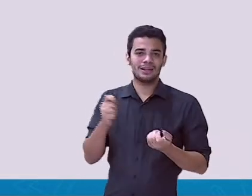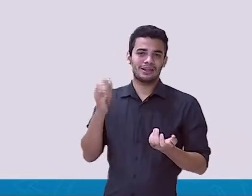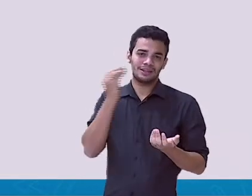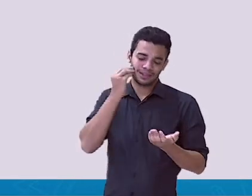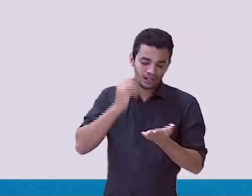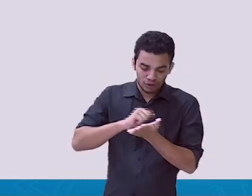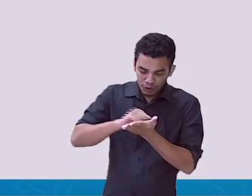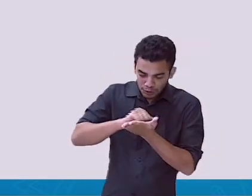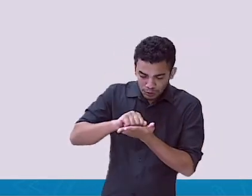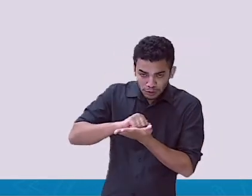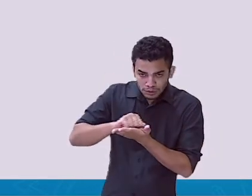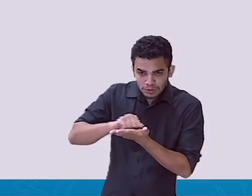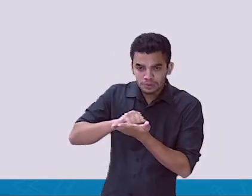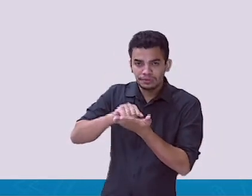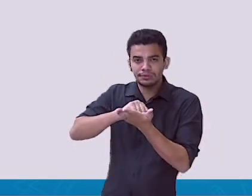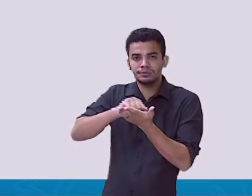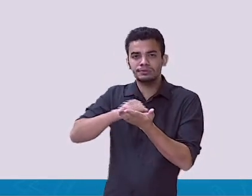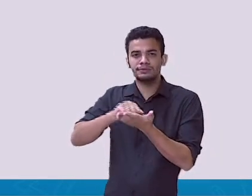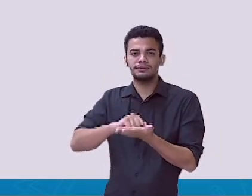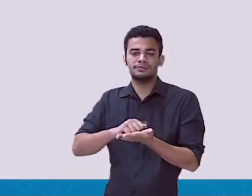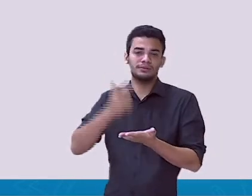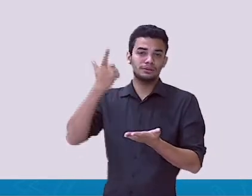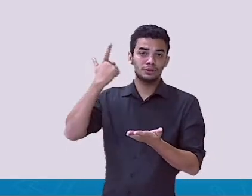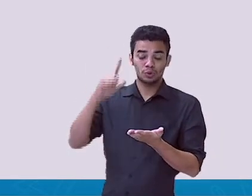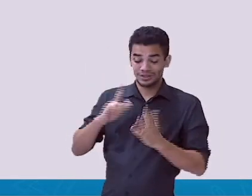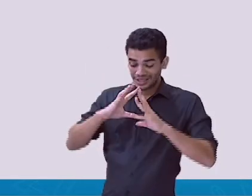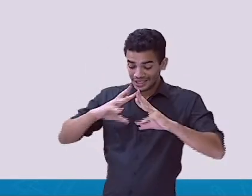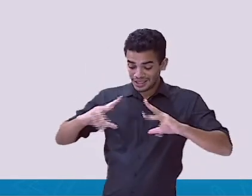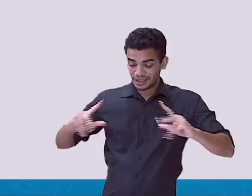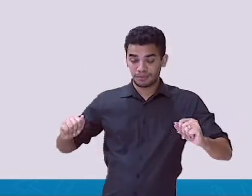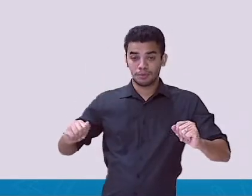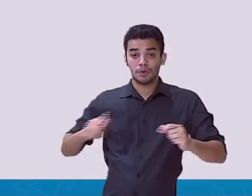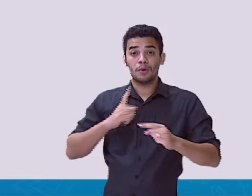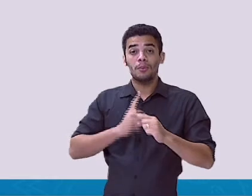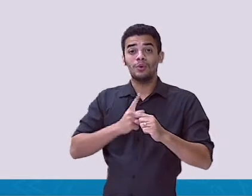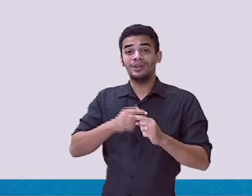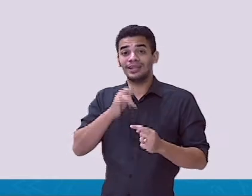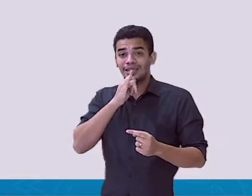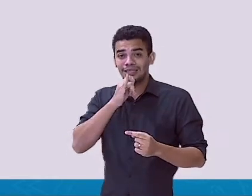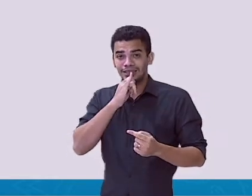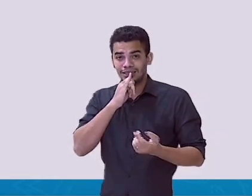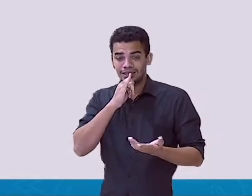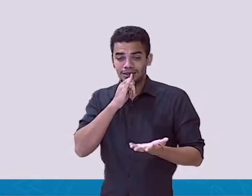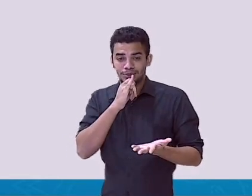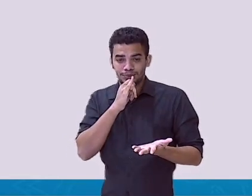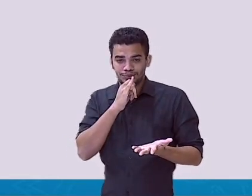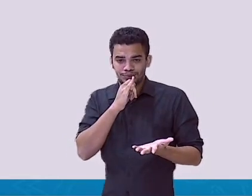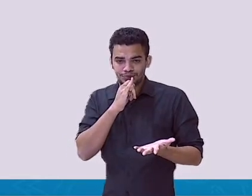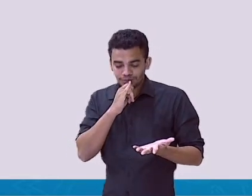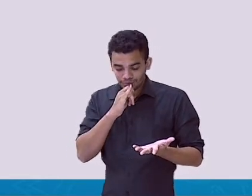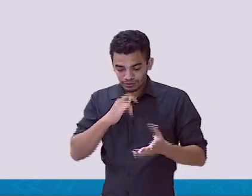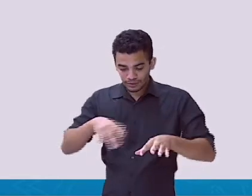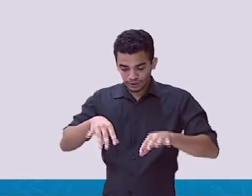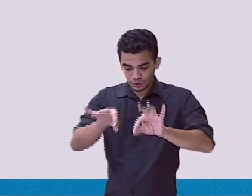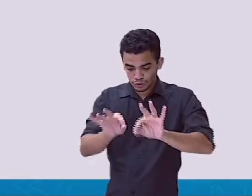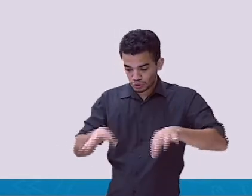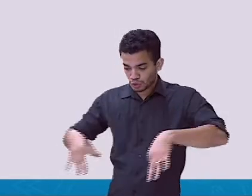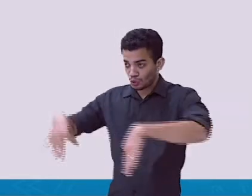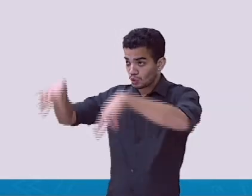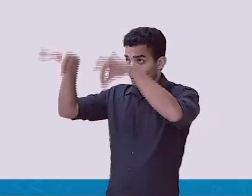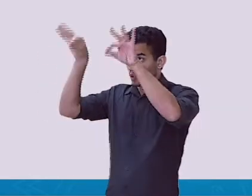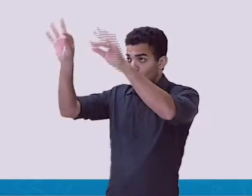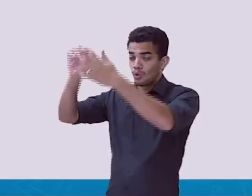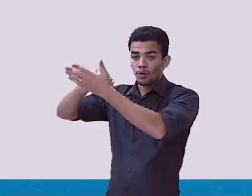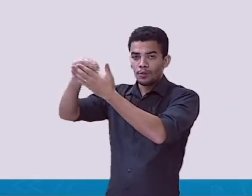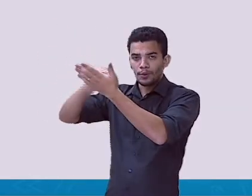ar de normal, sem estar ali, durante o período que você está fazendo a faxina, tirou os lençóis, tirou tudo, deixa um tempo